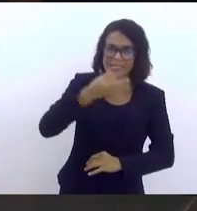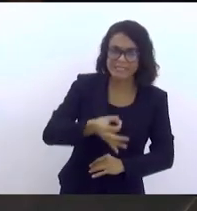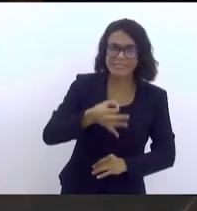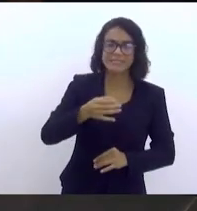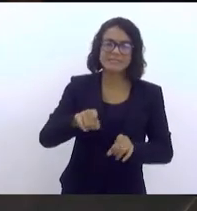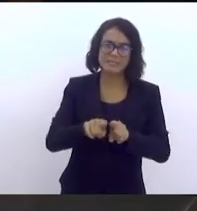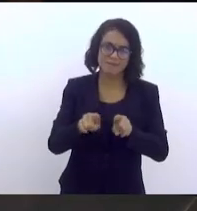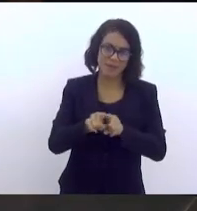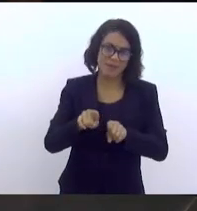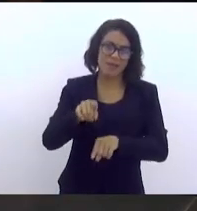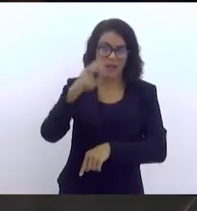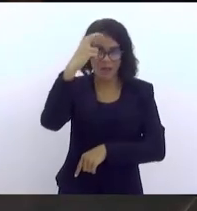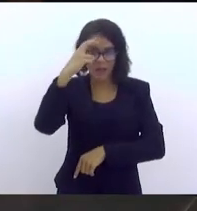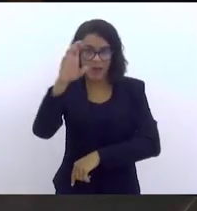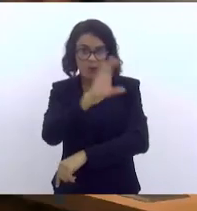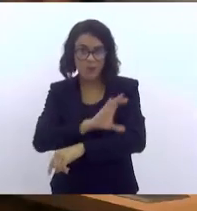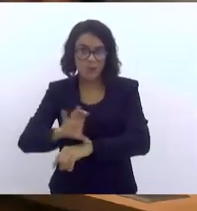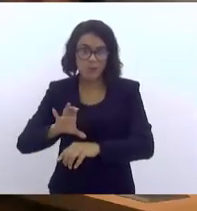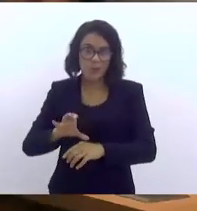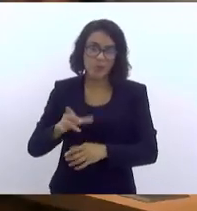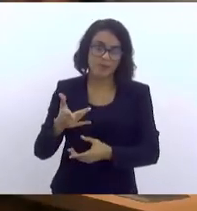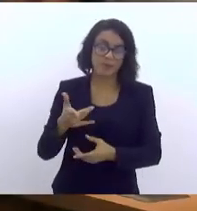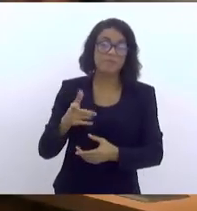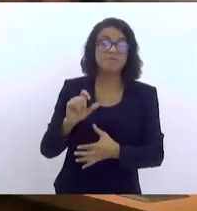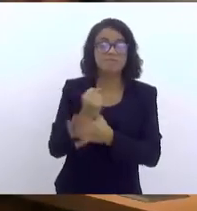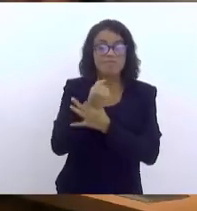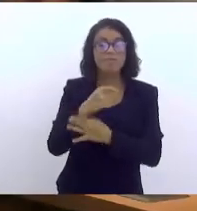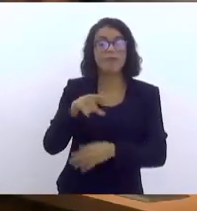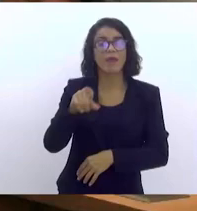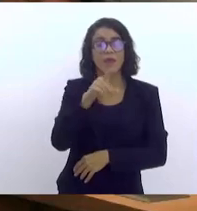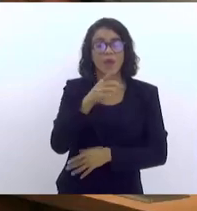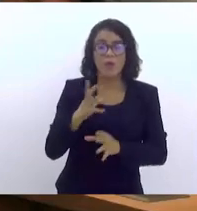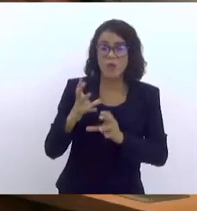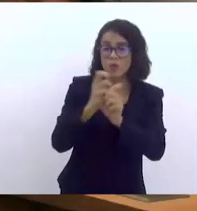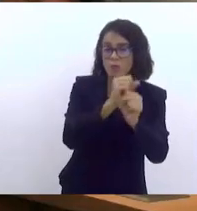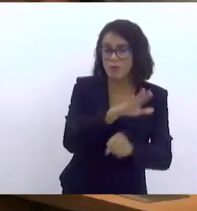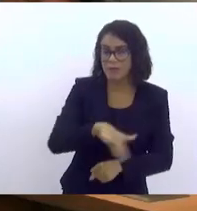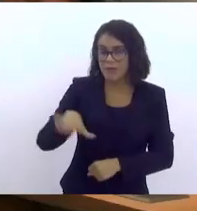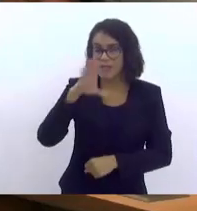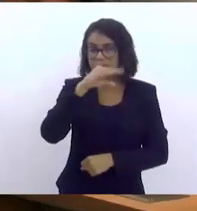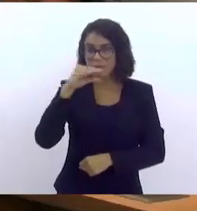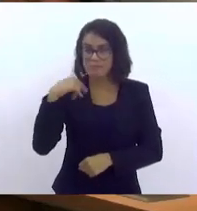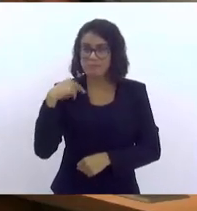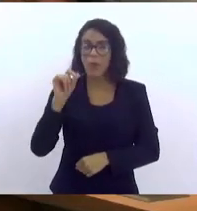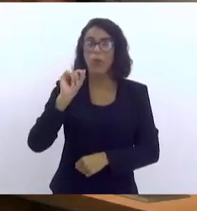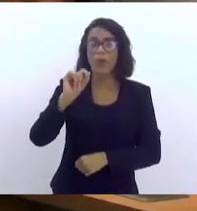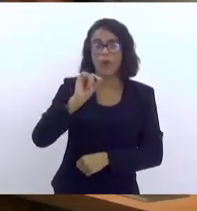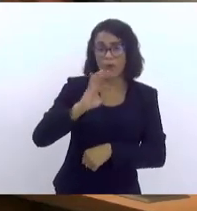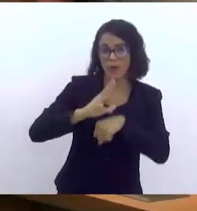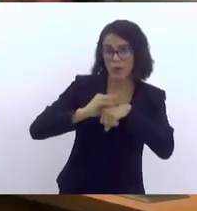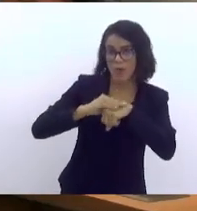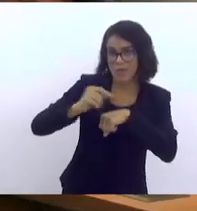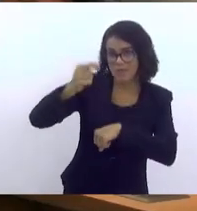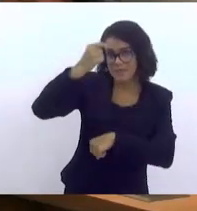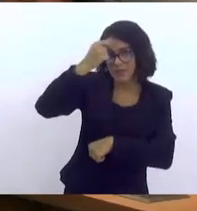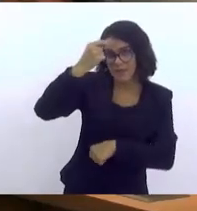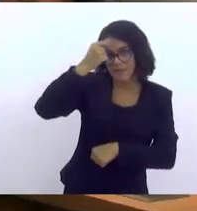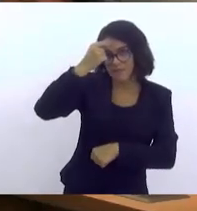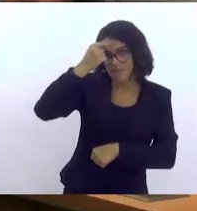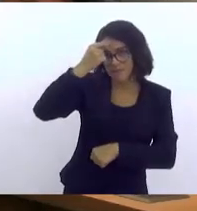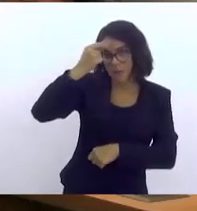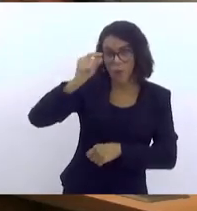cultura dominante o número de crianças que podem ser categorizadas como portadoras de uma doença mental